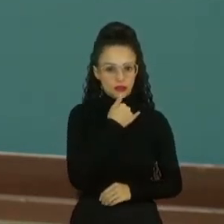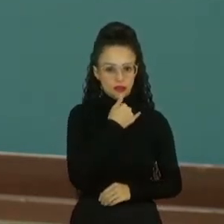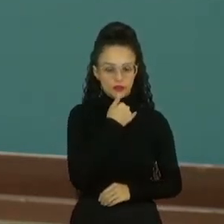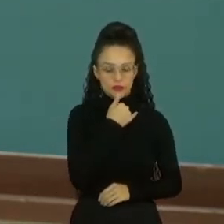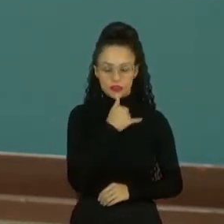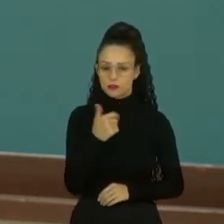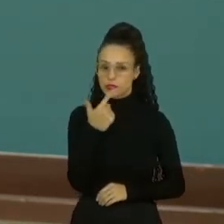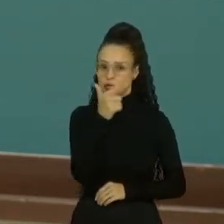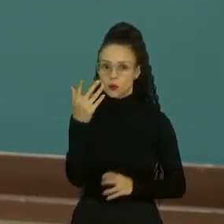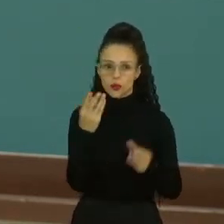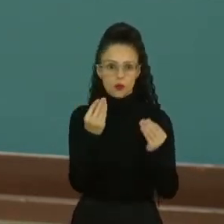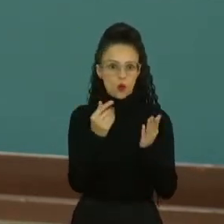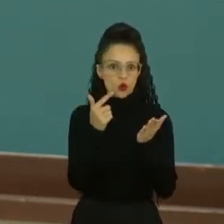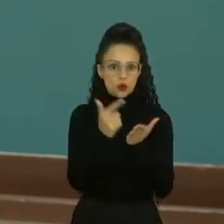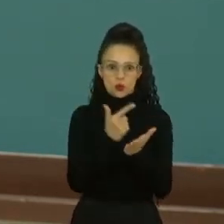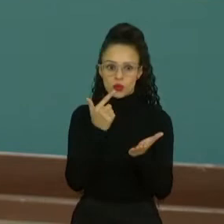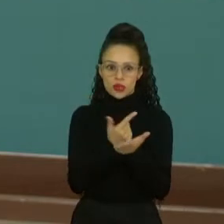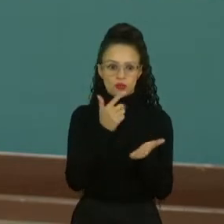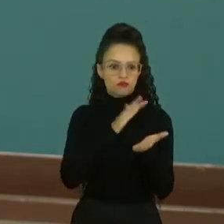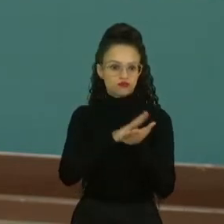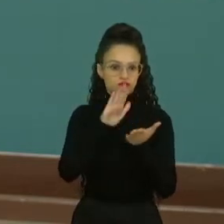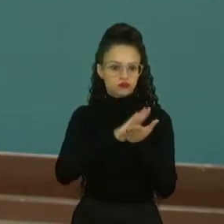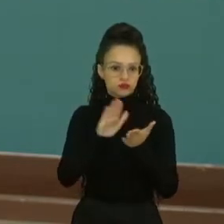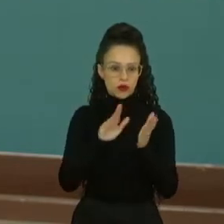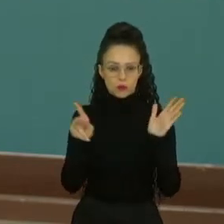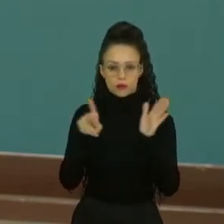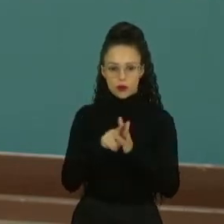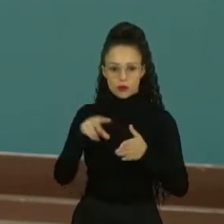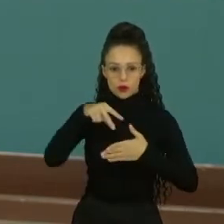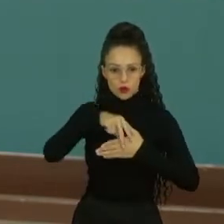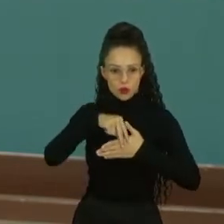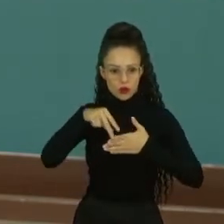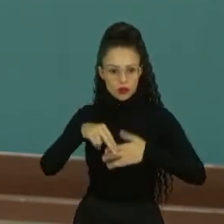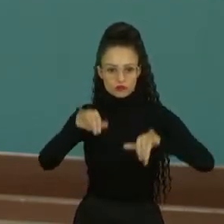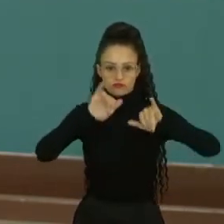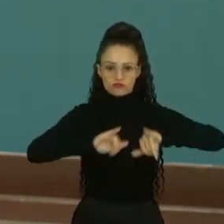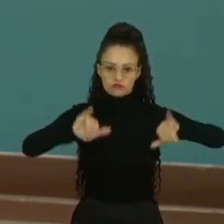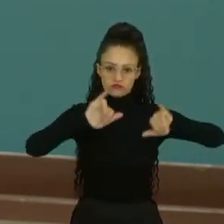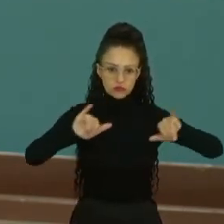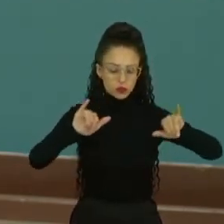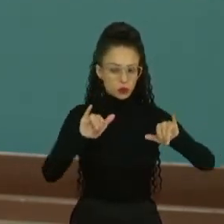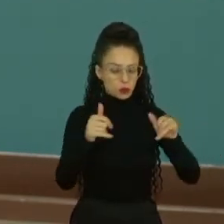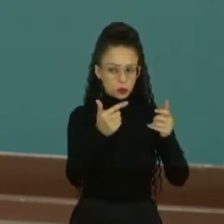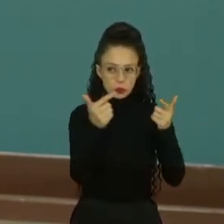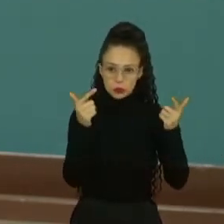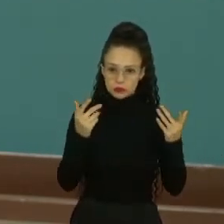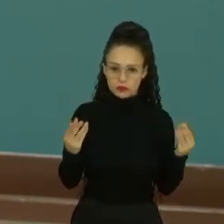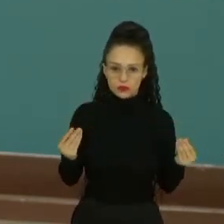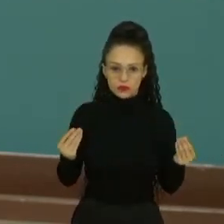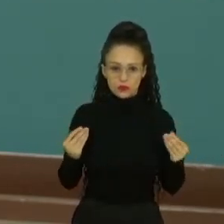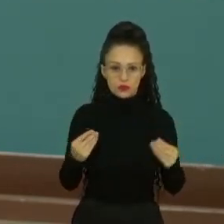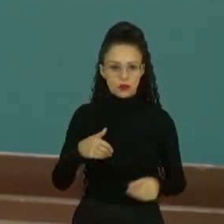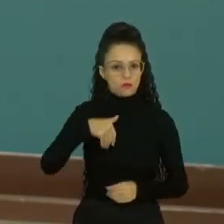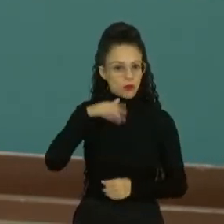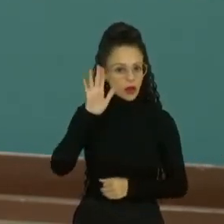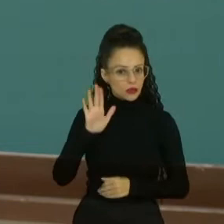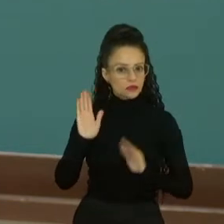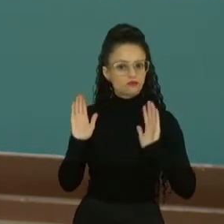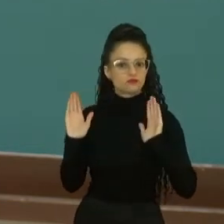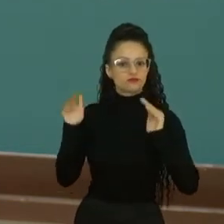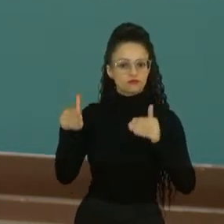muitos livros publicados, né, de cordéis que são divulgados aí no restante do país, né? Fica mais restrito